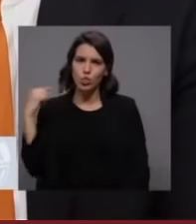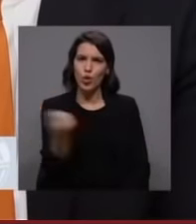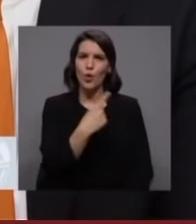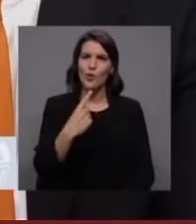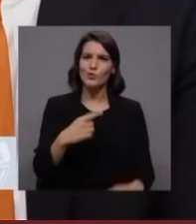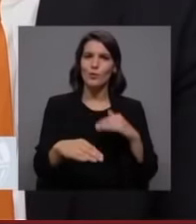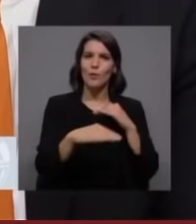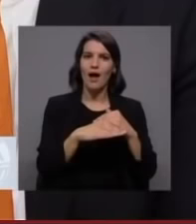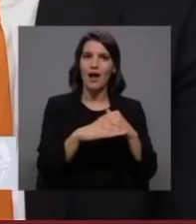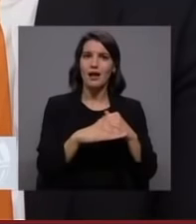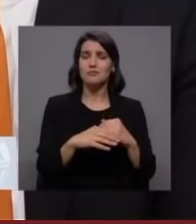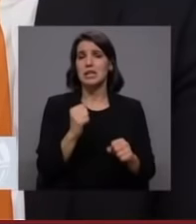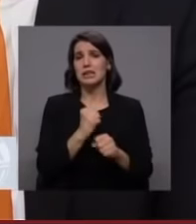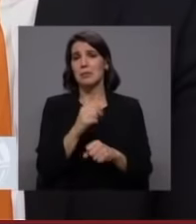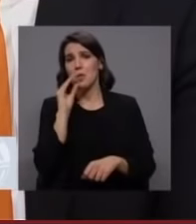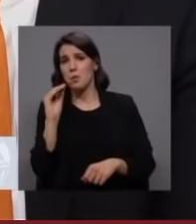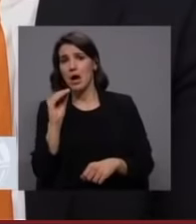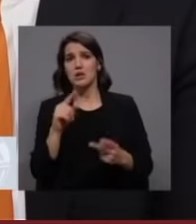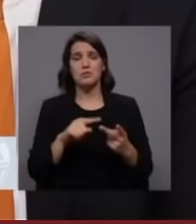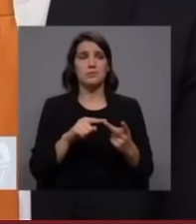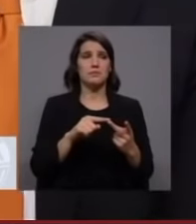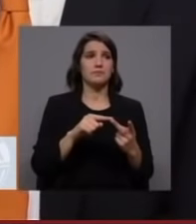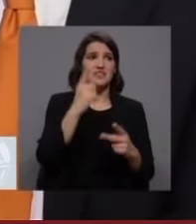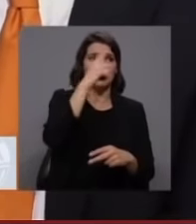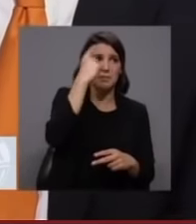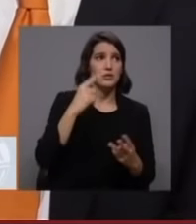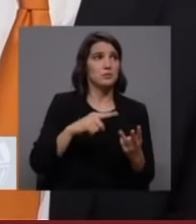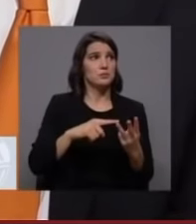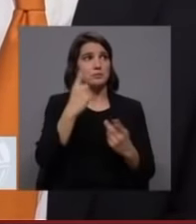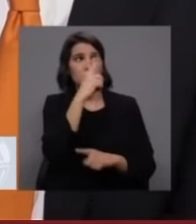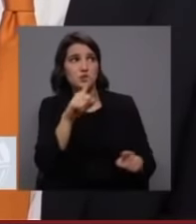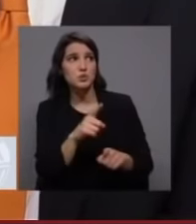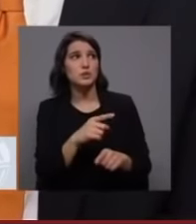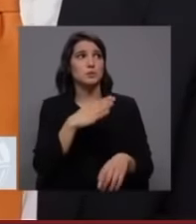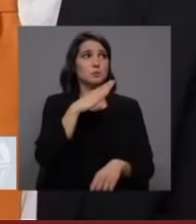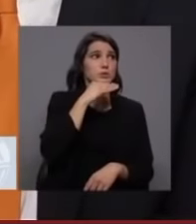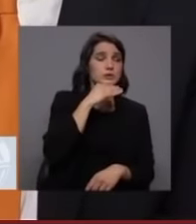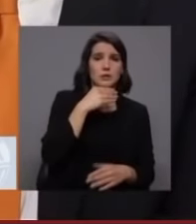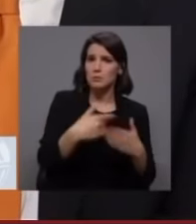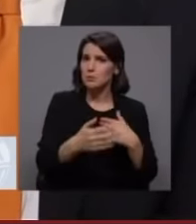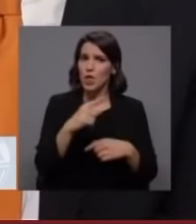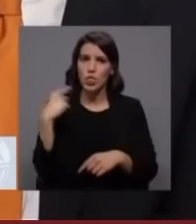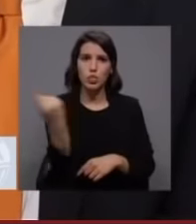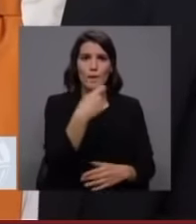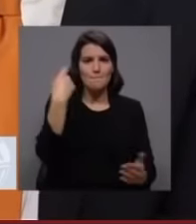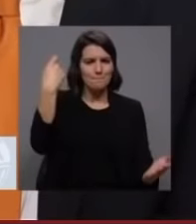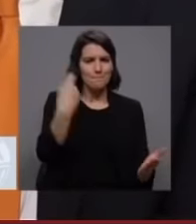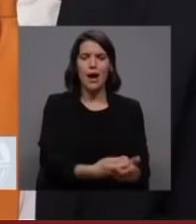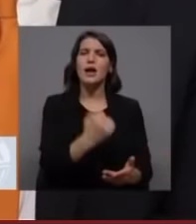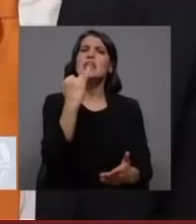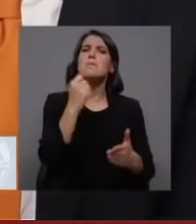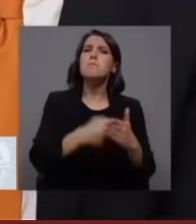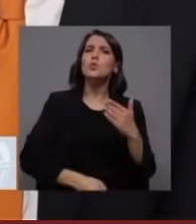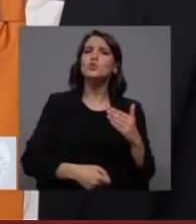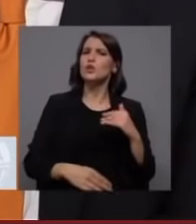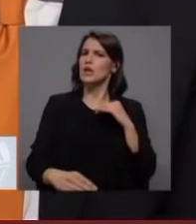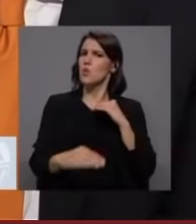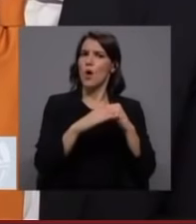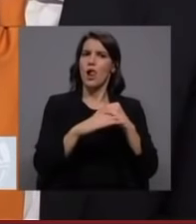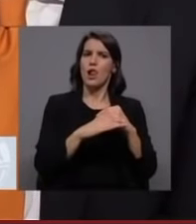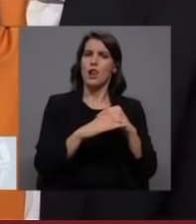independentemente de ser banqueiro ser enfermeiro Professor seu polícia todos pagariam imposto com a